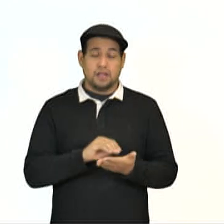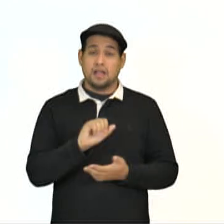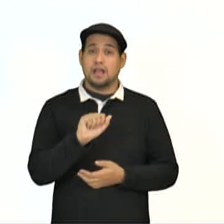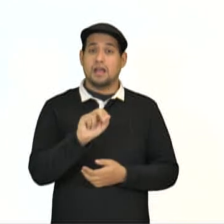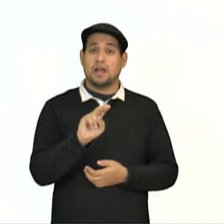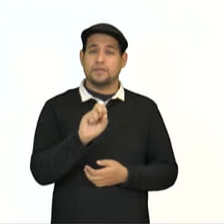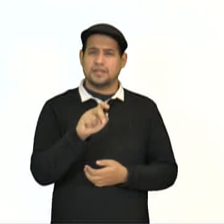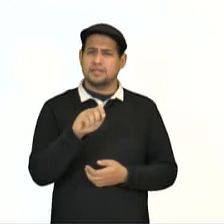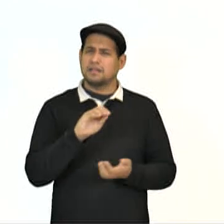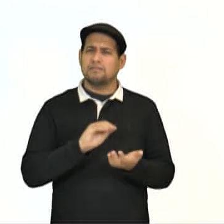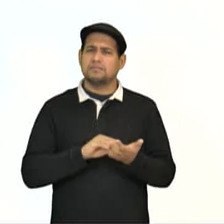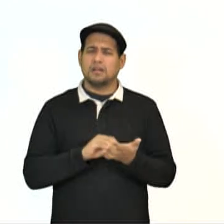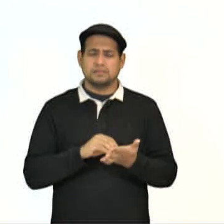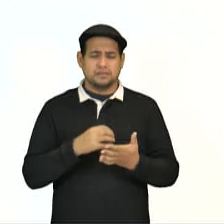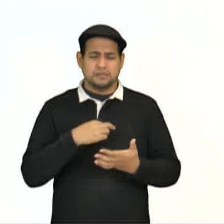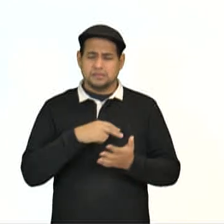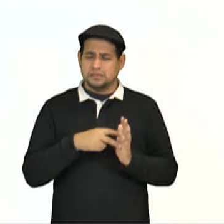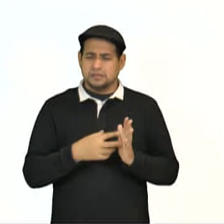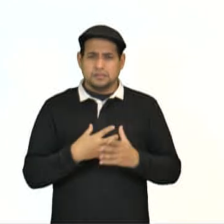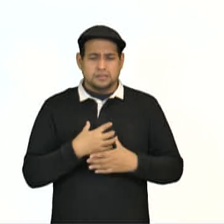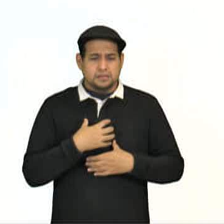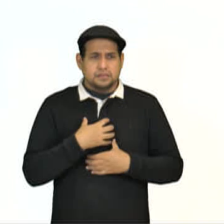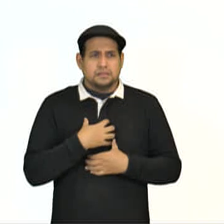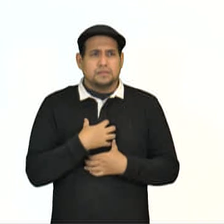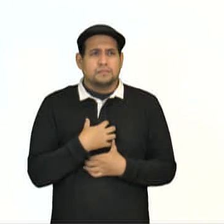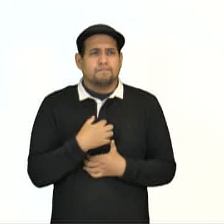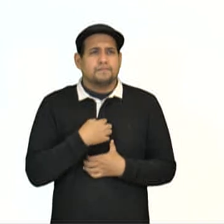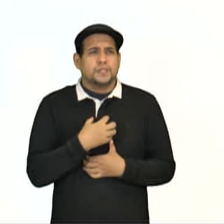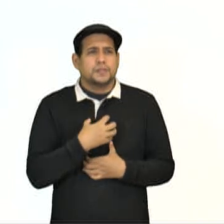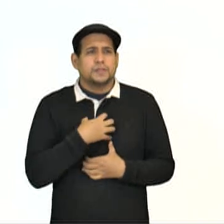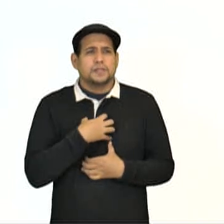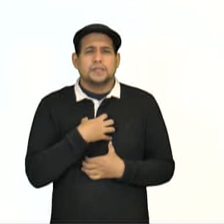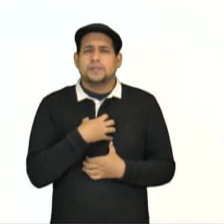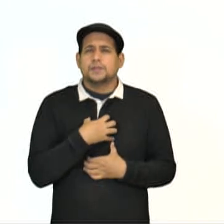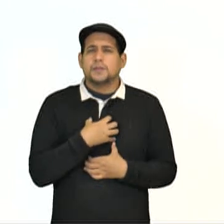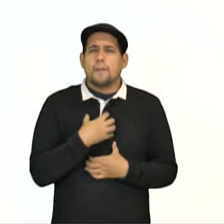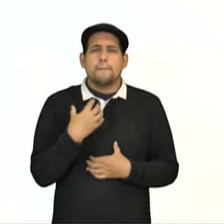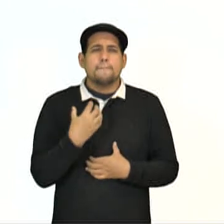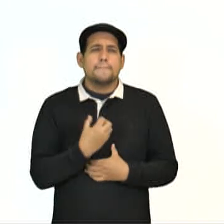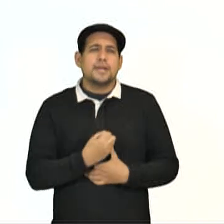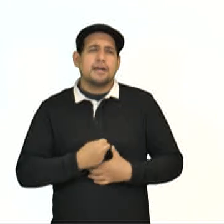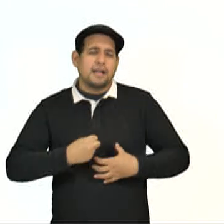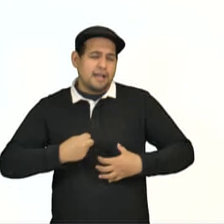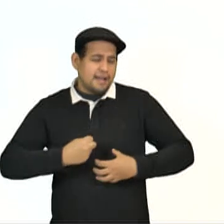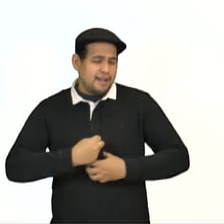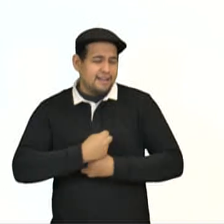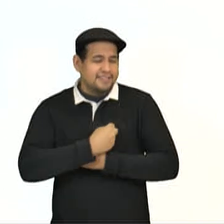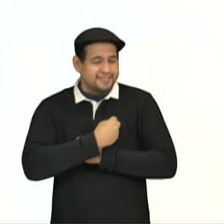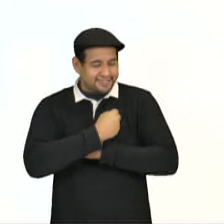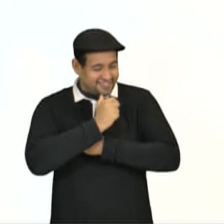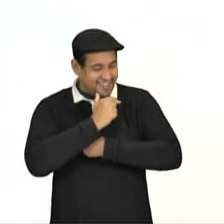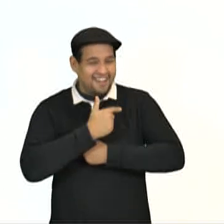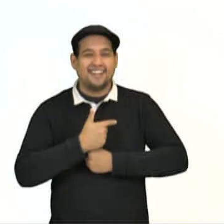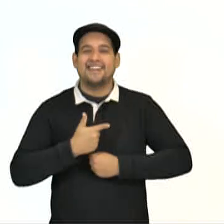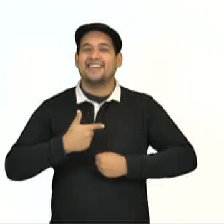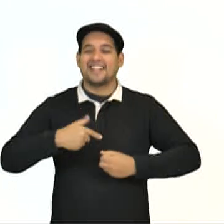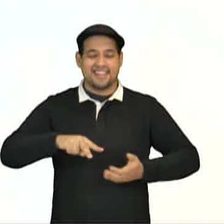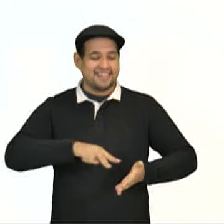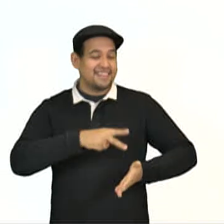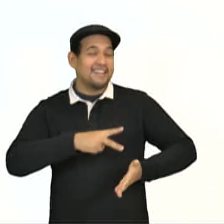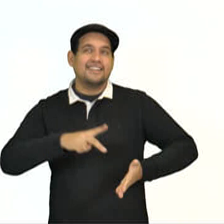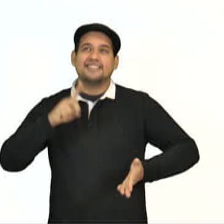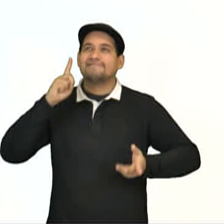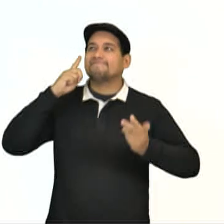sinto-a branca, tão pegada, aconchegada nos meus braços, que rio e danço,